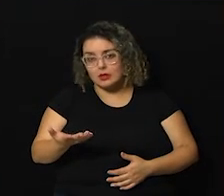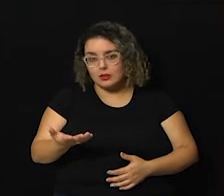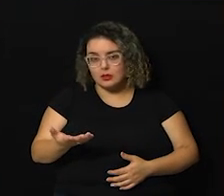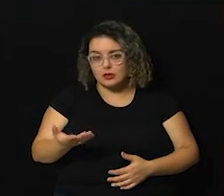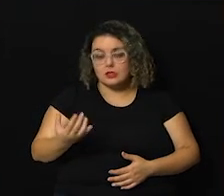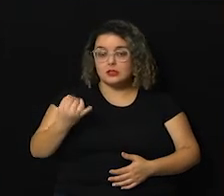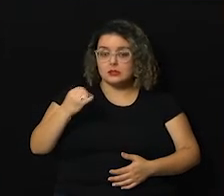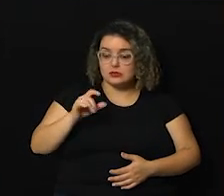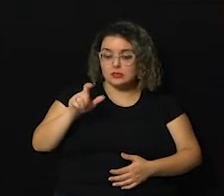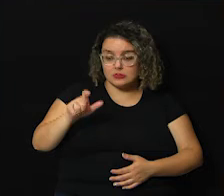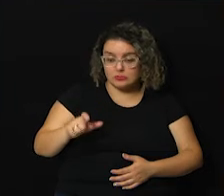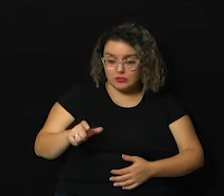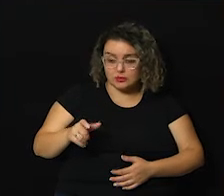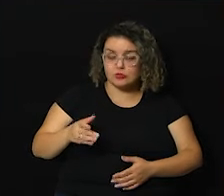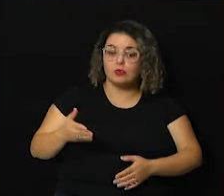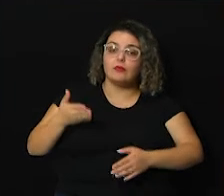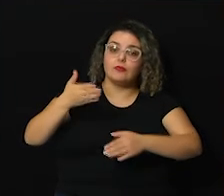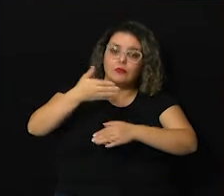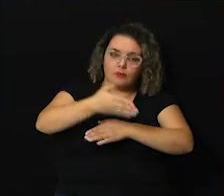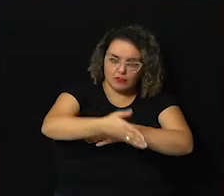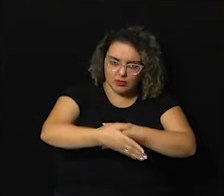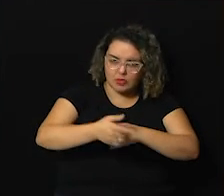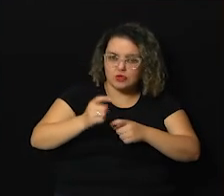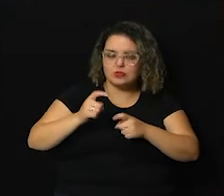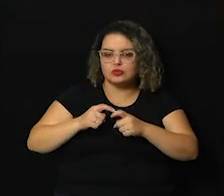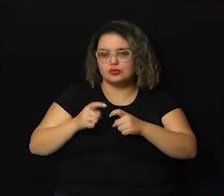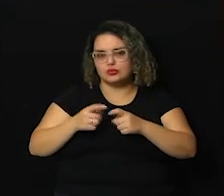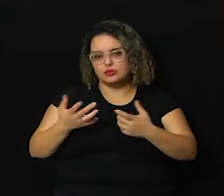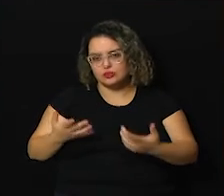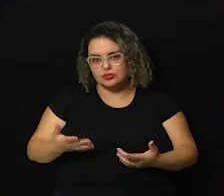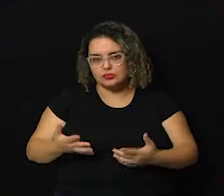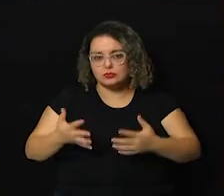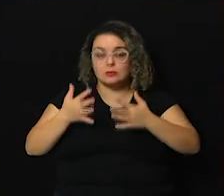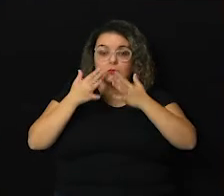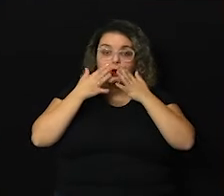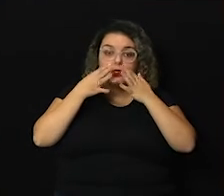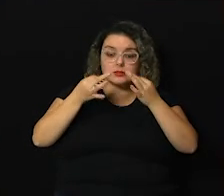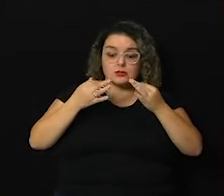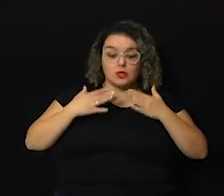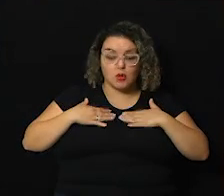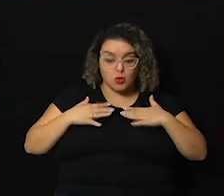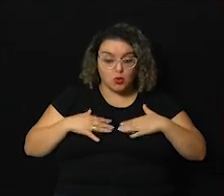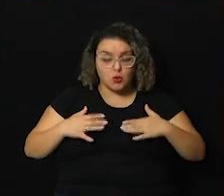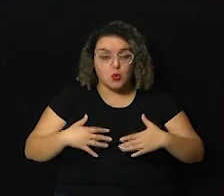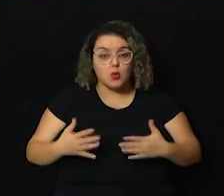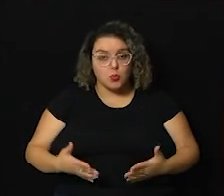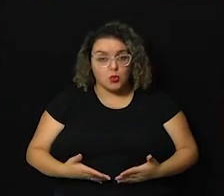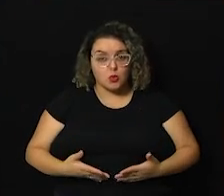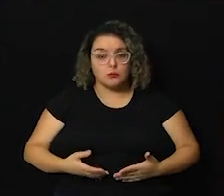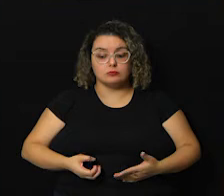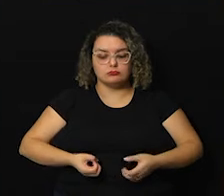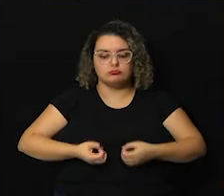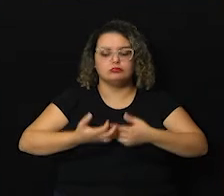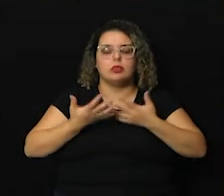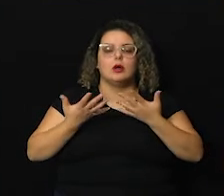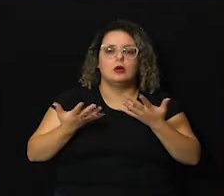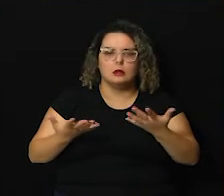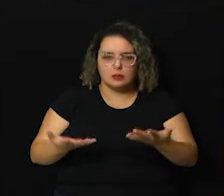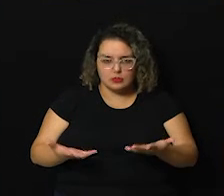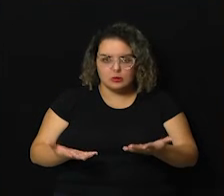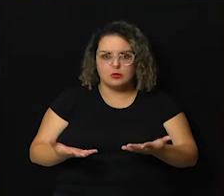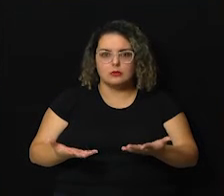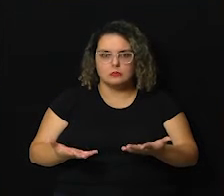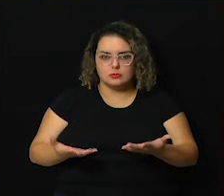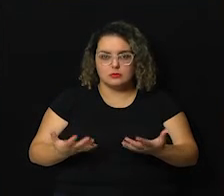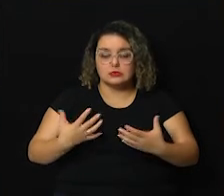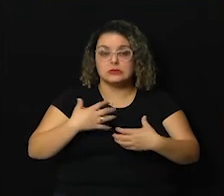Porque se esse indivíduo tivesse prestado um pouco mais de atenção no que o corpo dele está manifestando,